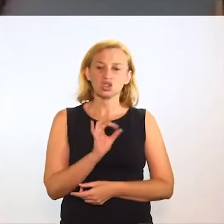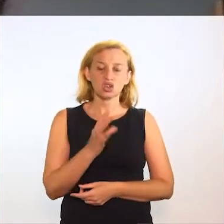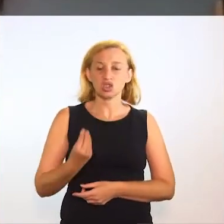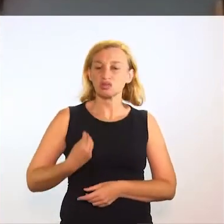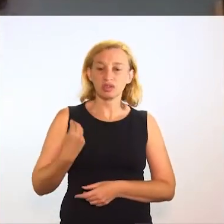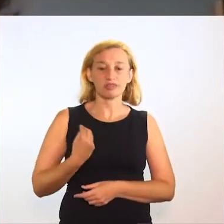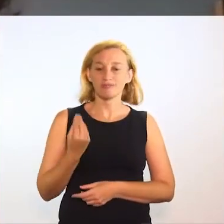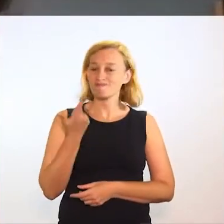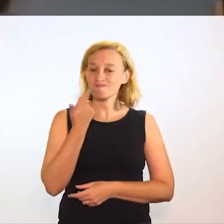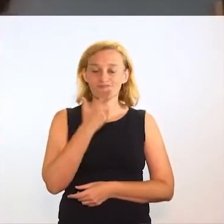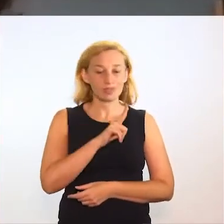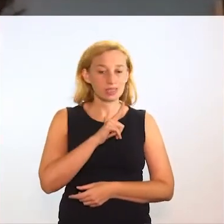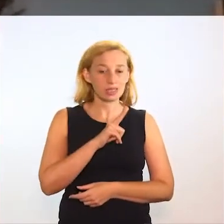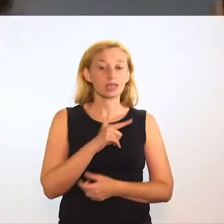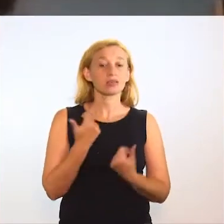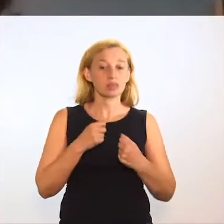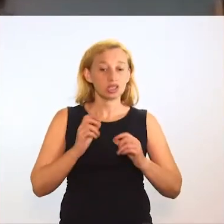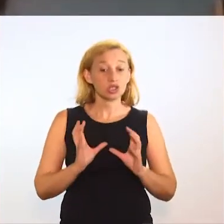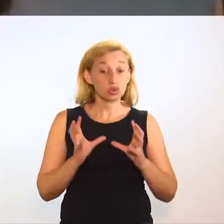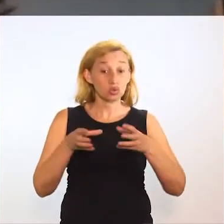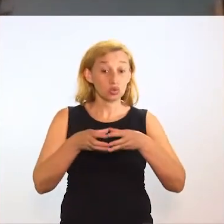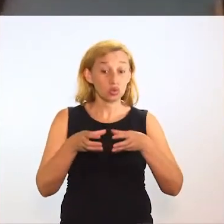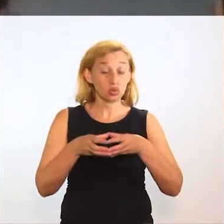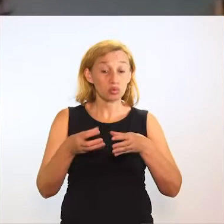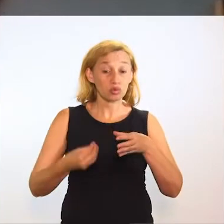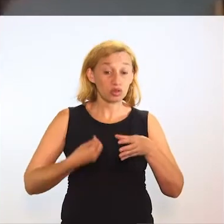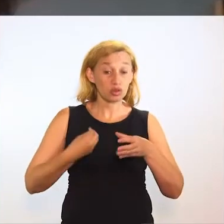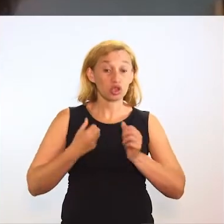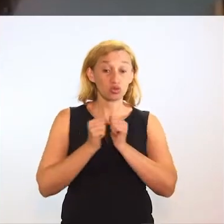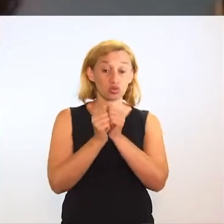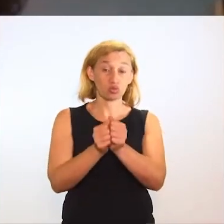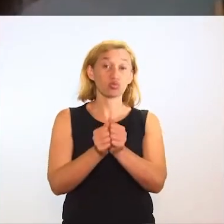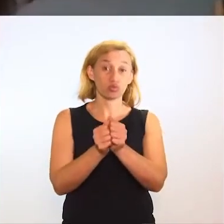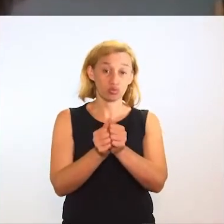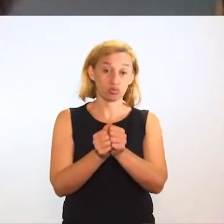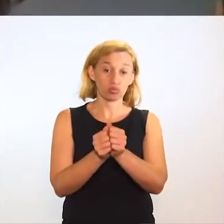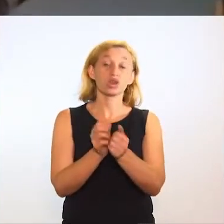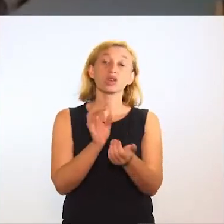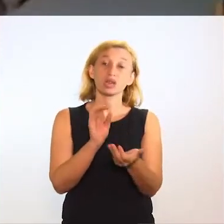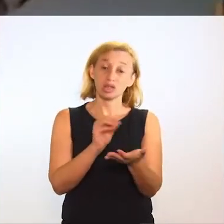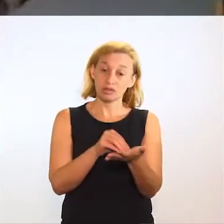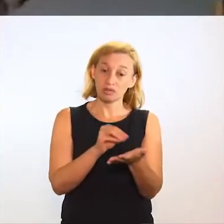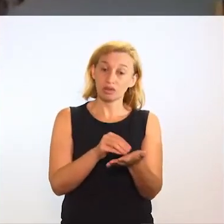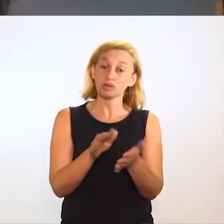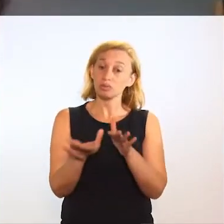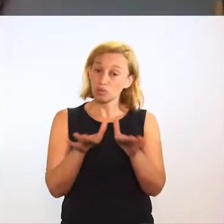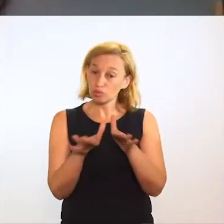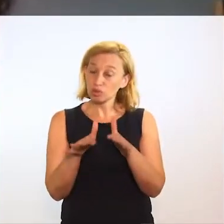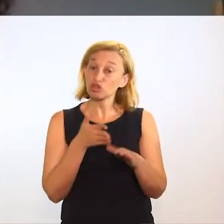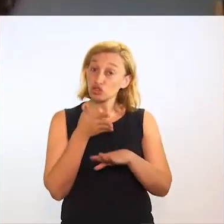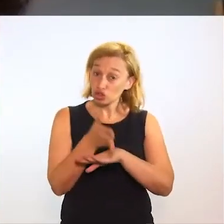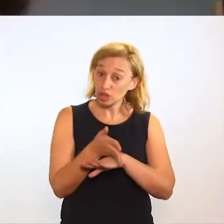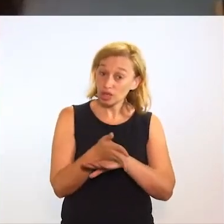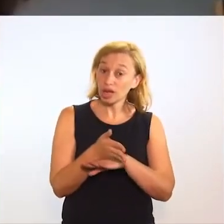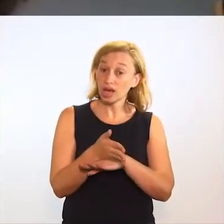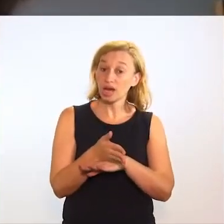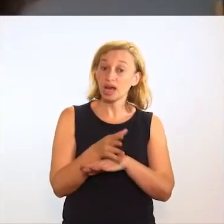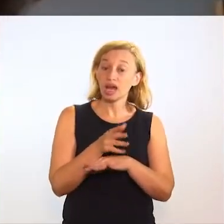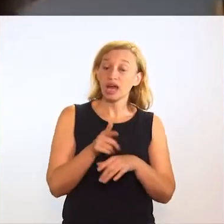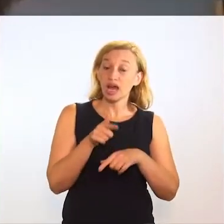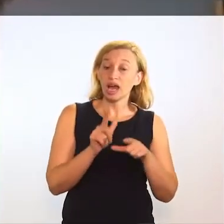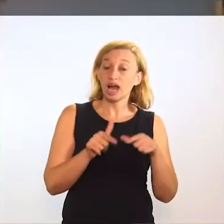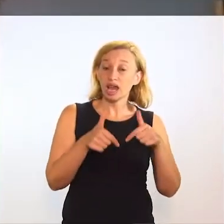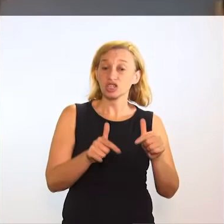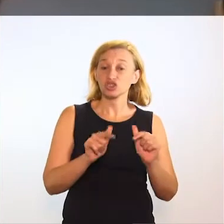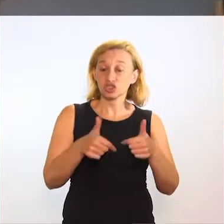uma função social muito importante, né? E que o fato delas estarem em ação poderia ser justamente o link que estava faltando para que o governo